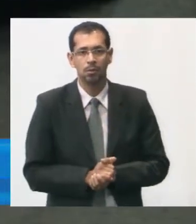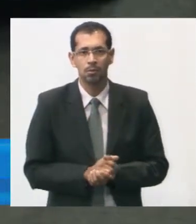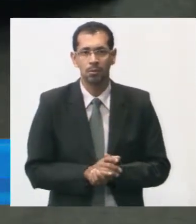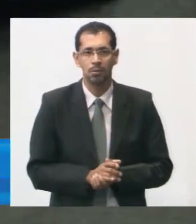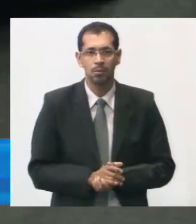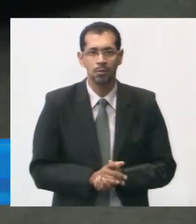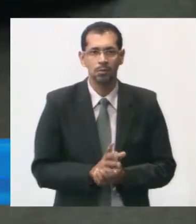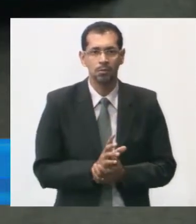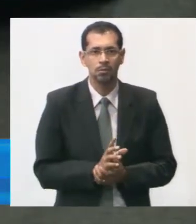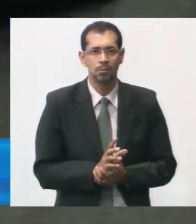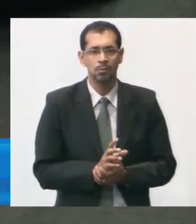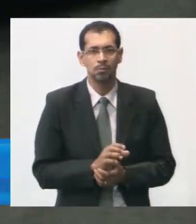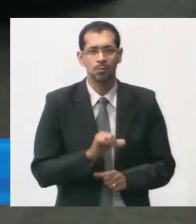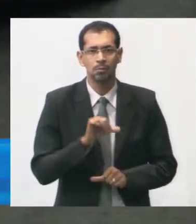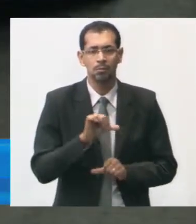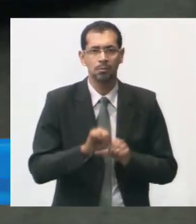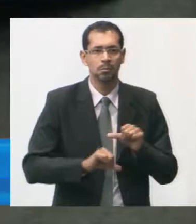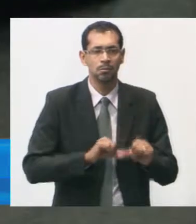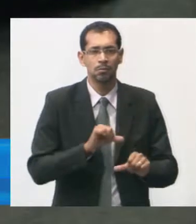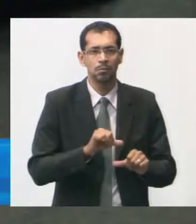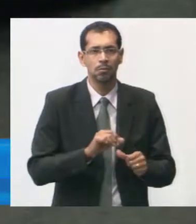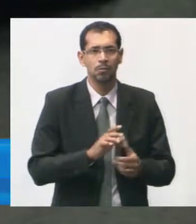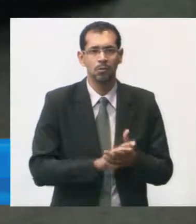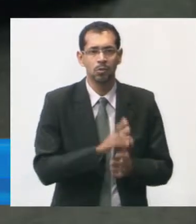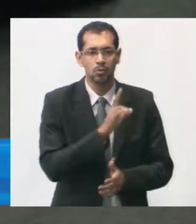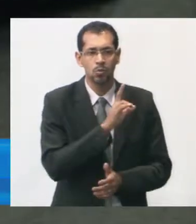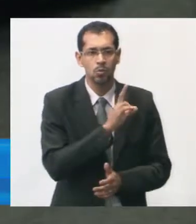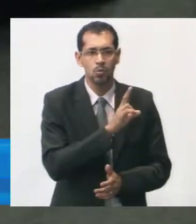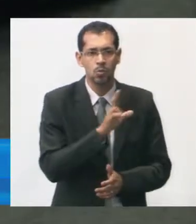de Vitória e da outras providências.